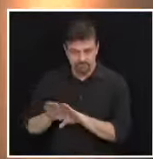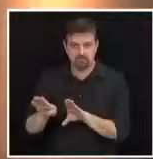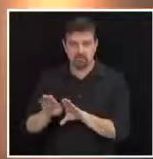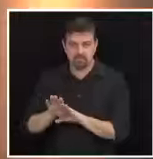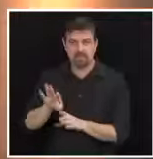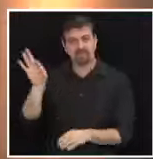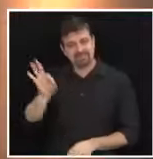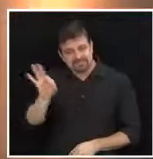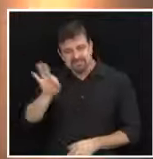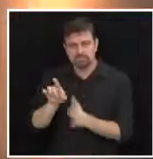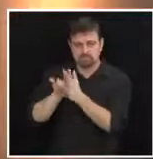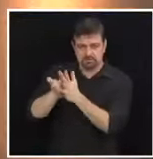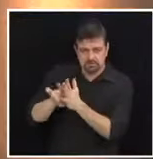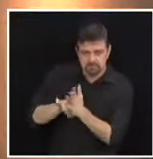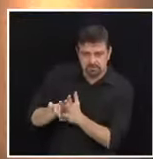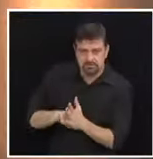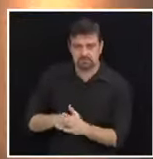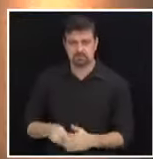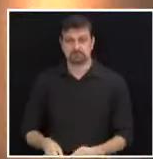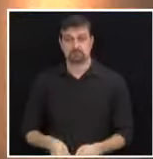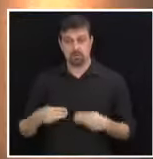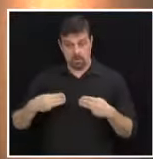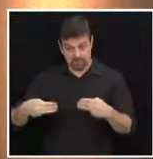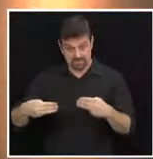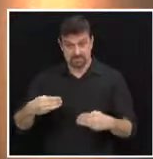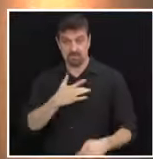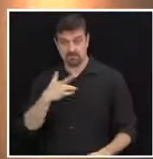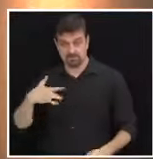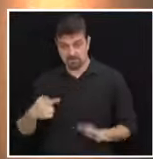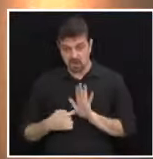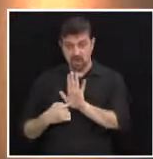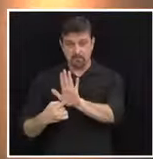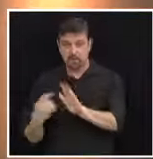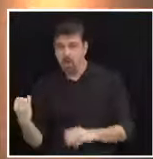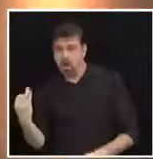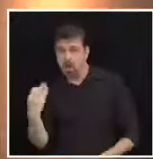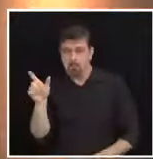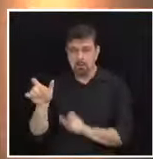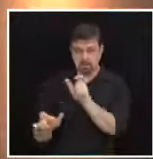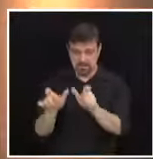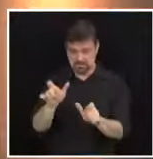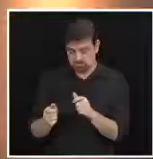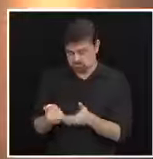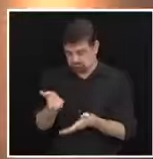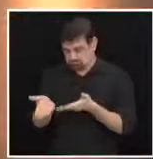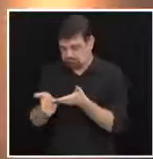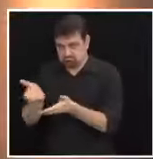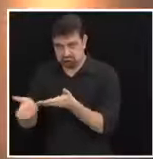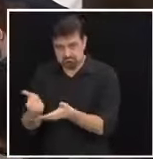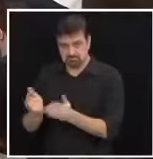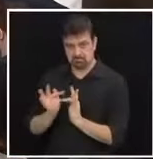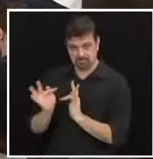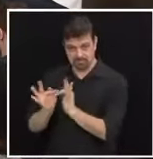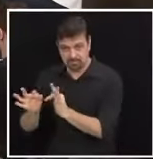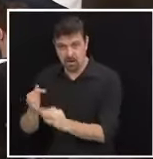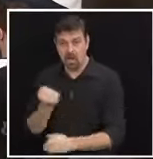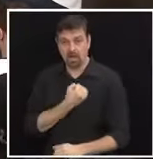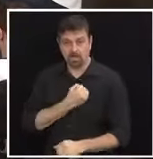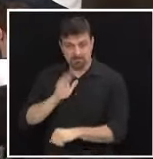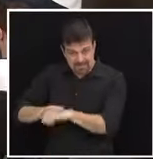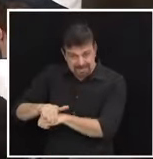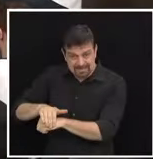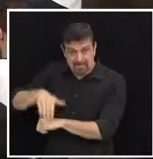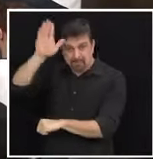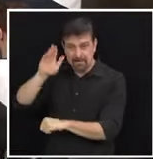dados estatísticos, dados que o Ministério da Saúde, pelo número de pessoas em tratamento, acaba sendo um número maior